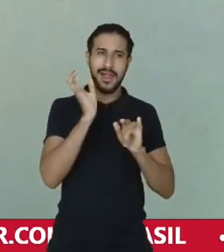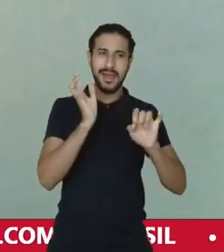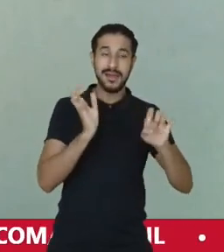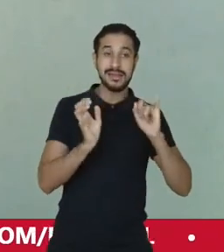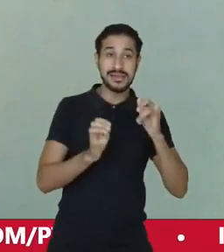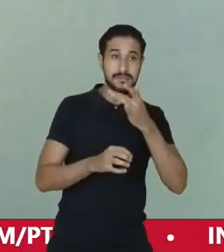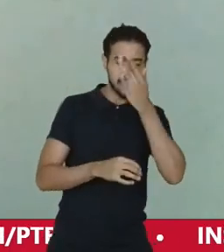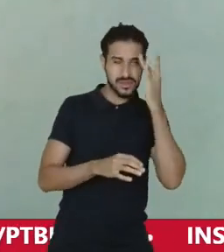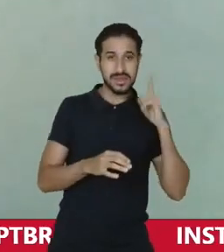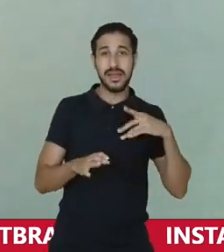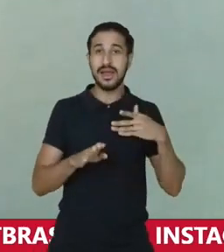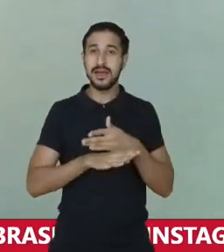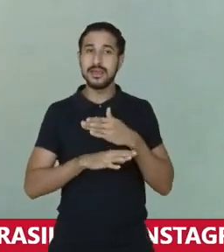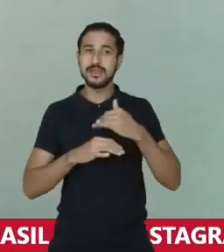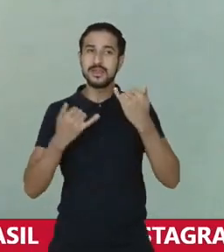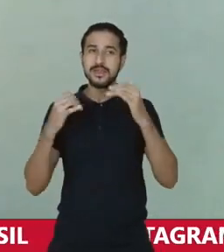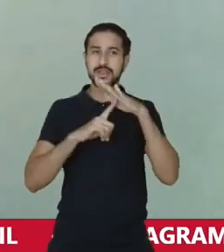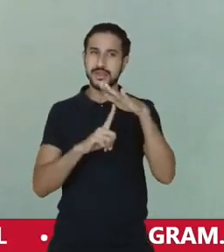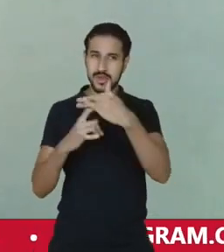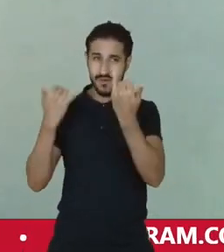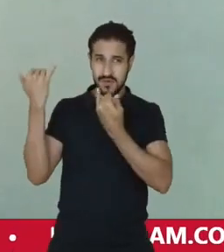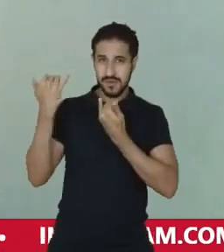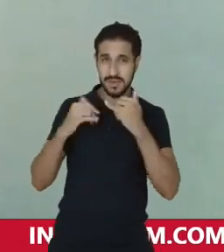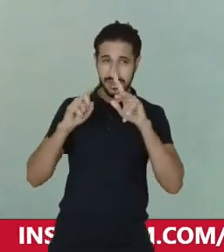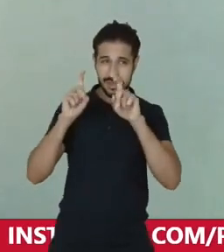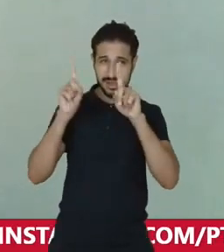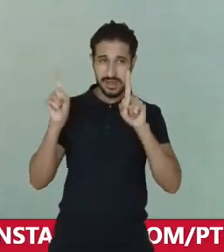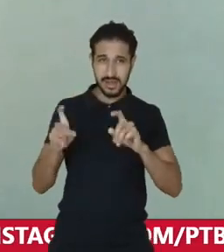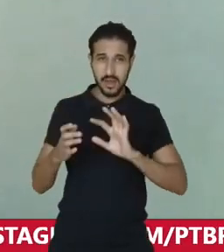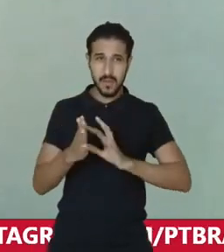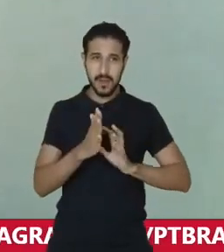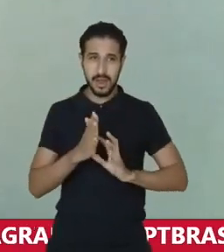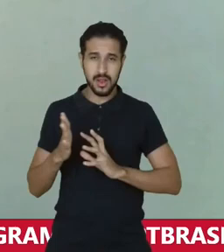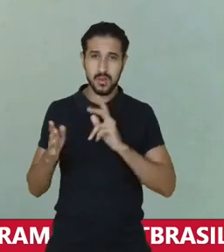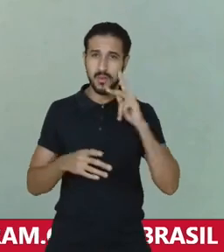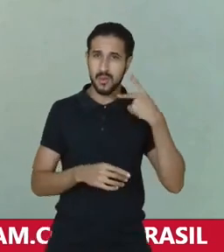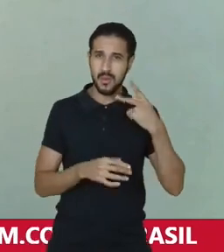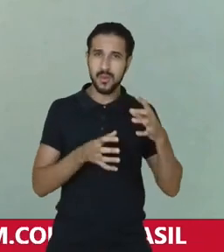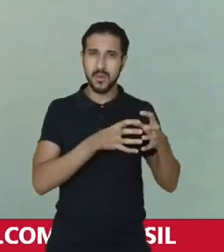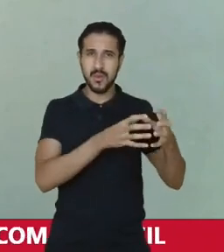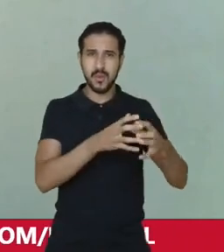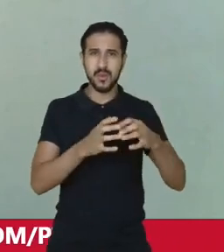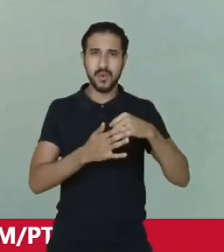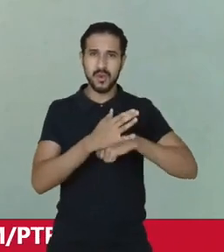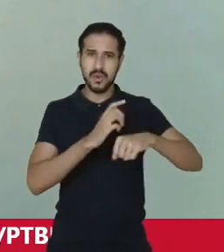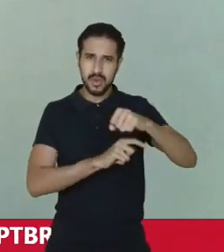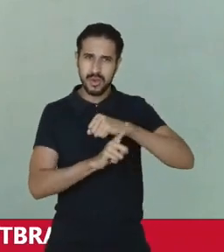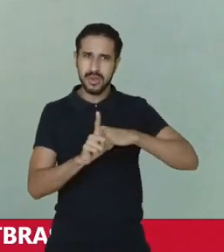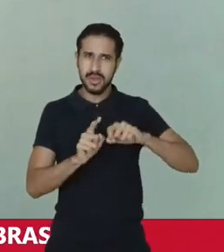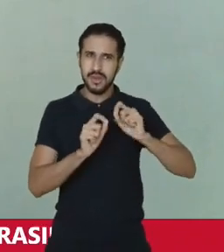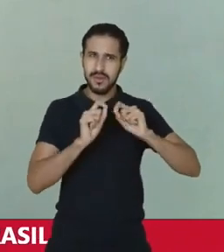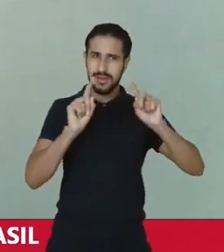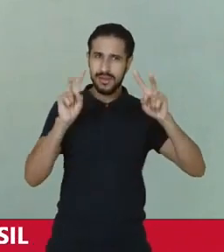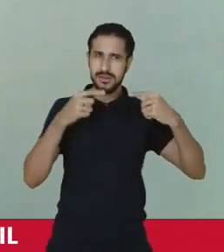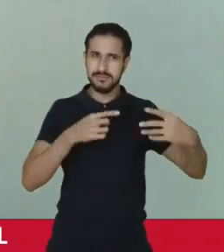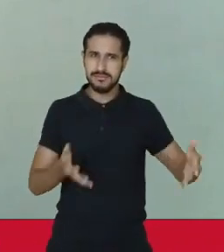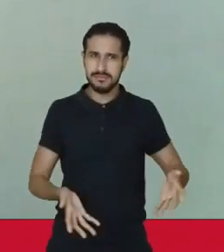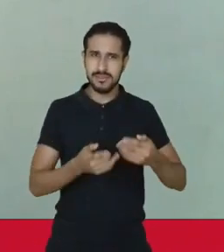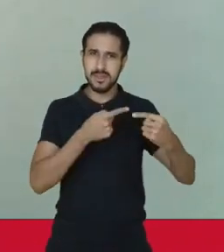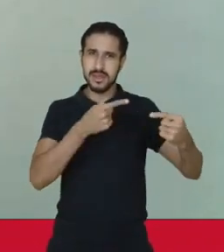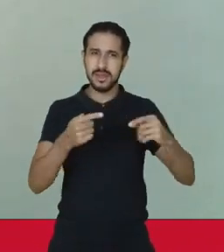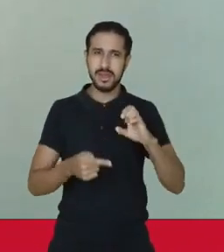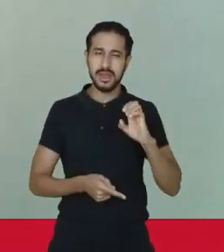tem acesso a esse tipo de informação? Será que os partidos políticos, os movimentos sociais estão fazendo esse debate